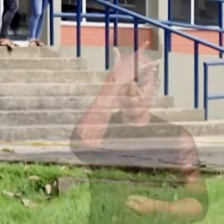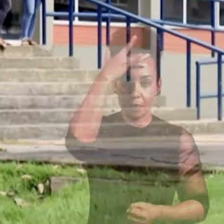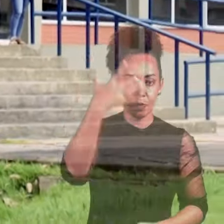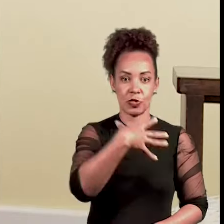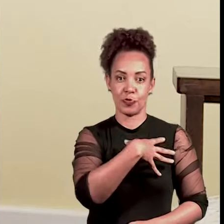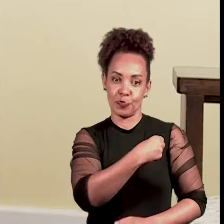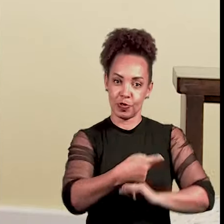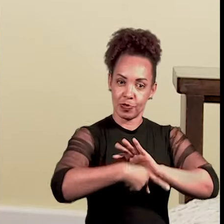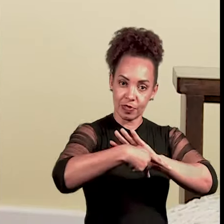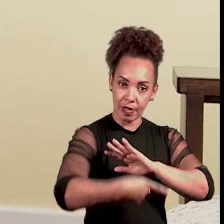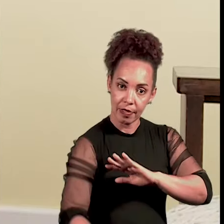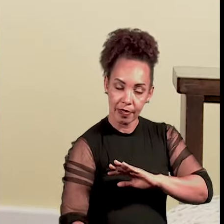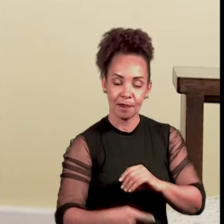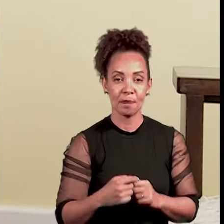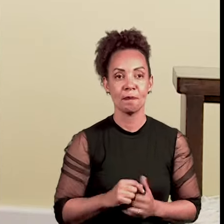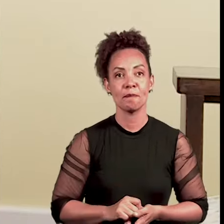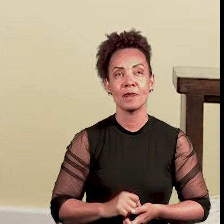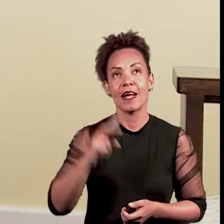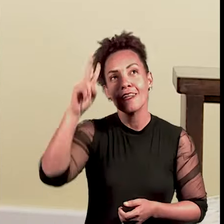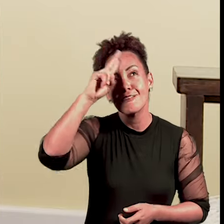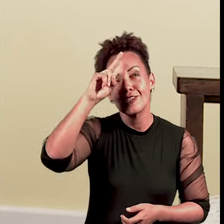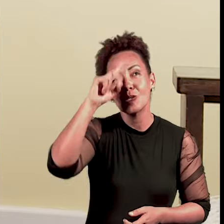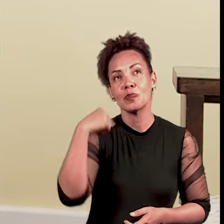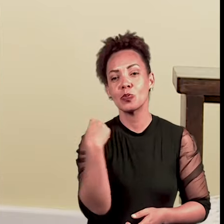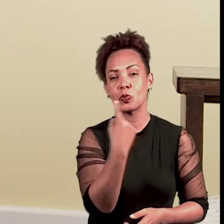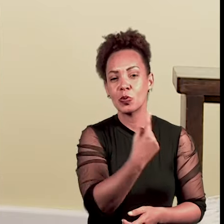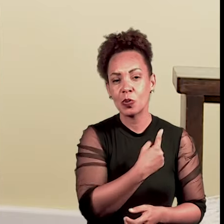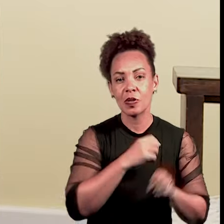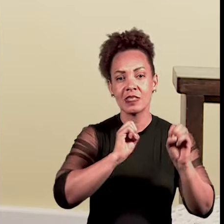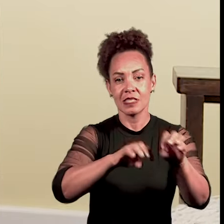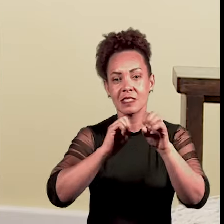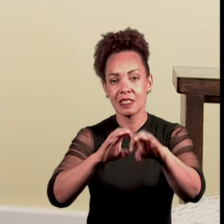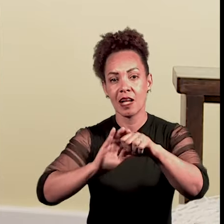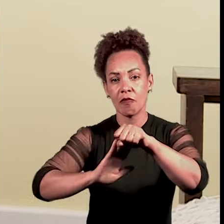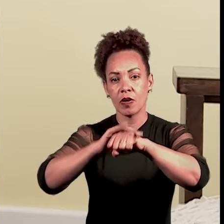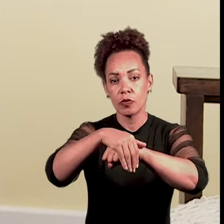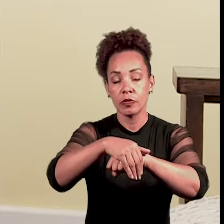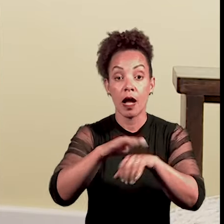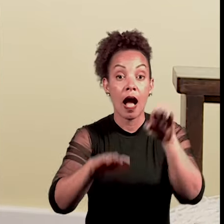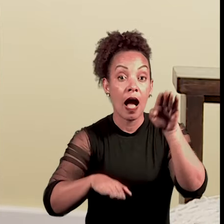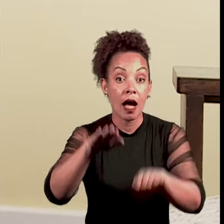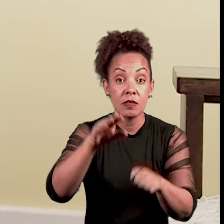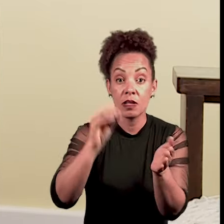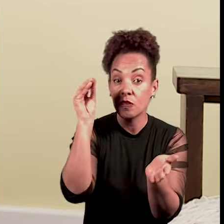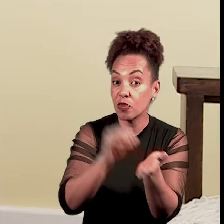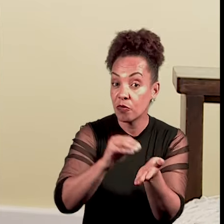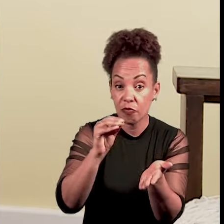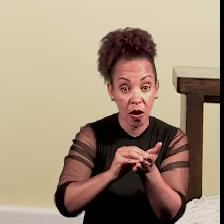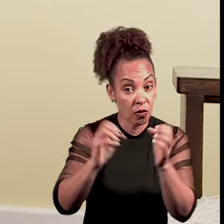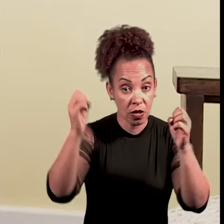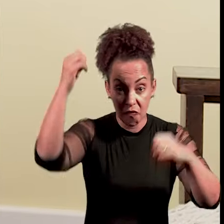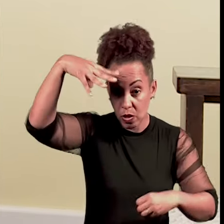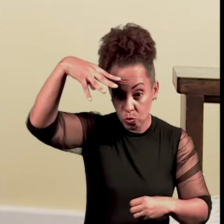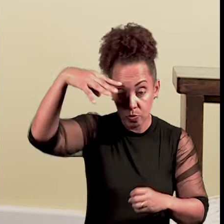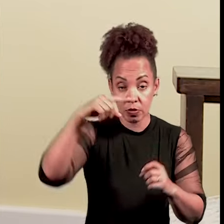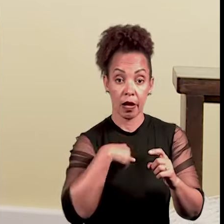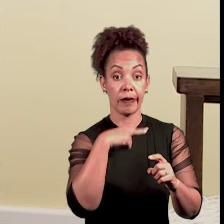Nós dávamos aula à noite e às vezes faltava luz. E às vezes a gente dava aula à luz de